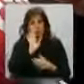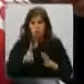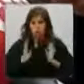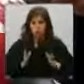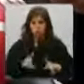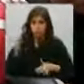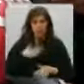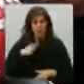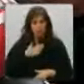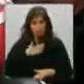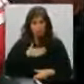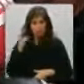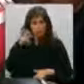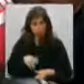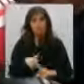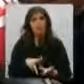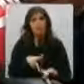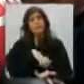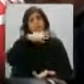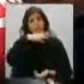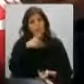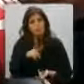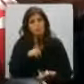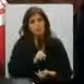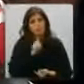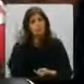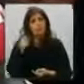relativamente à convocação para o estado declarações